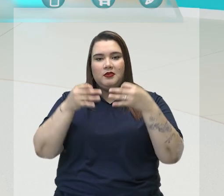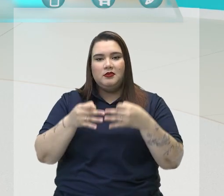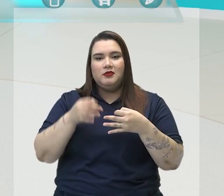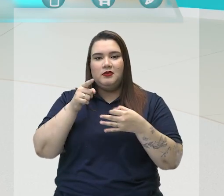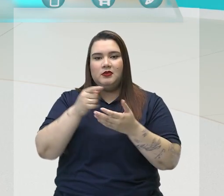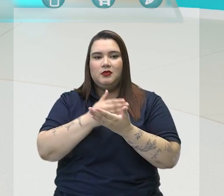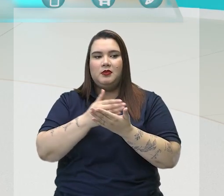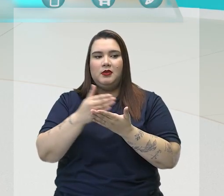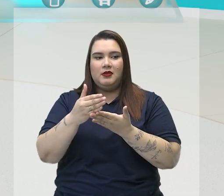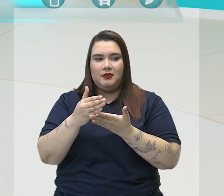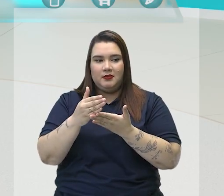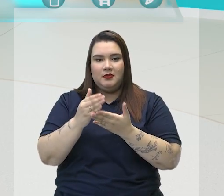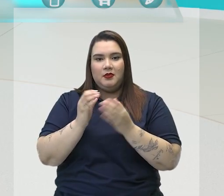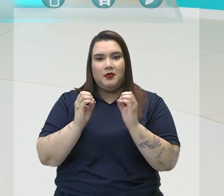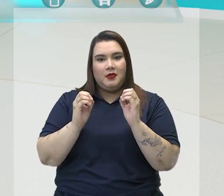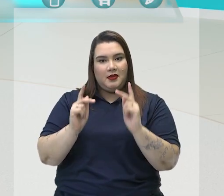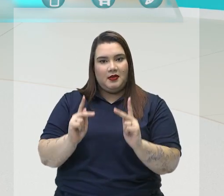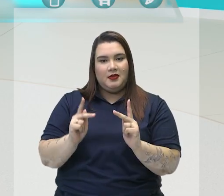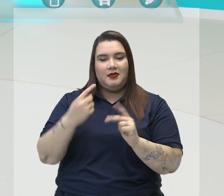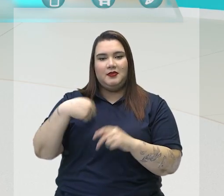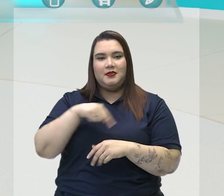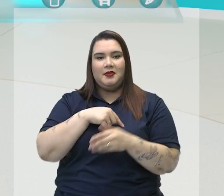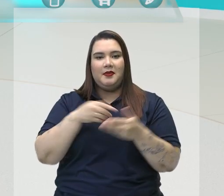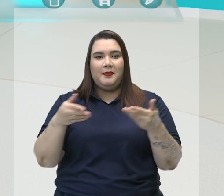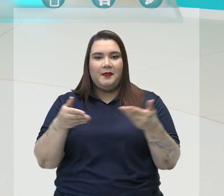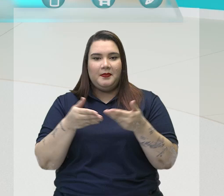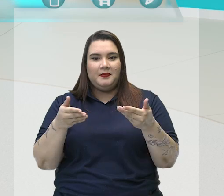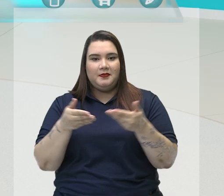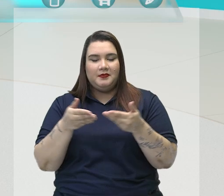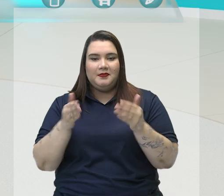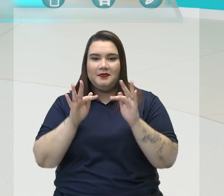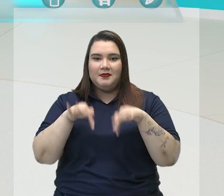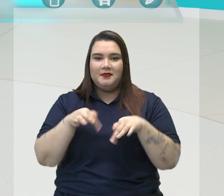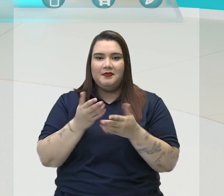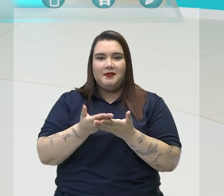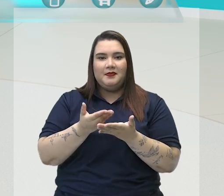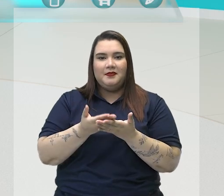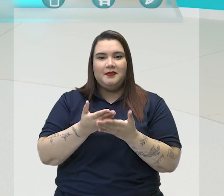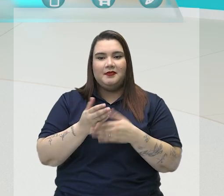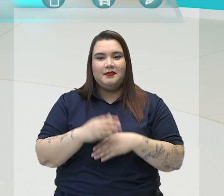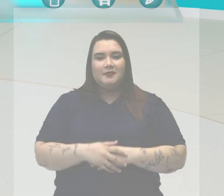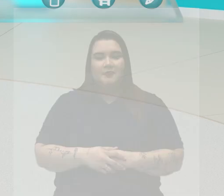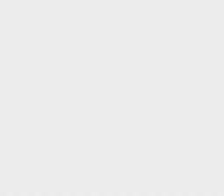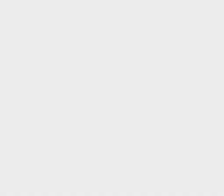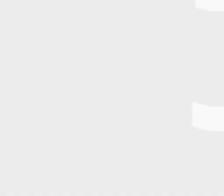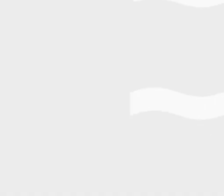você abrir. E assim, a gente vai chegando ao final da nossa aula de hoje.